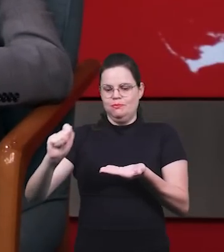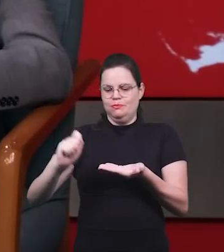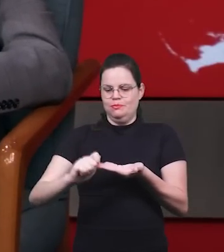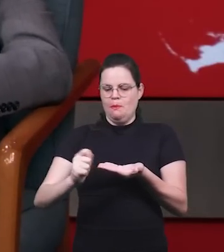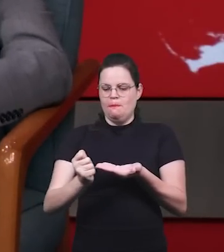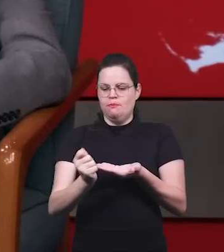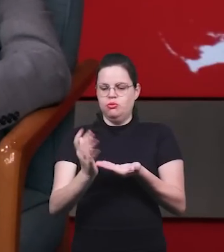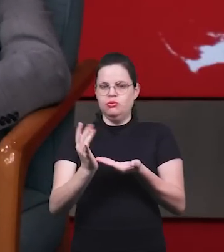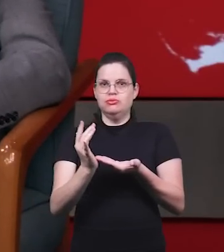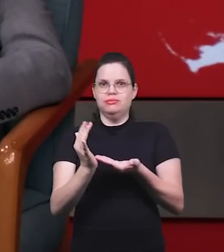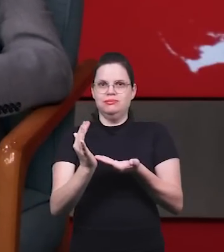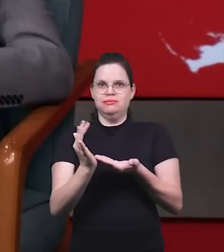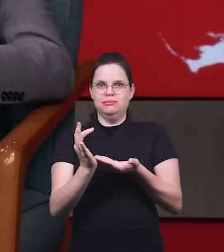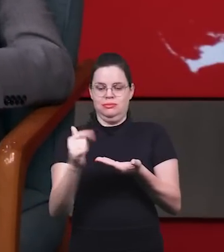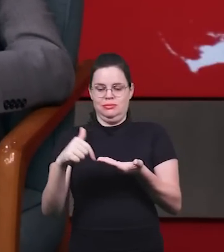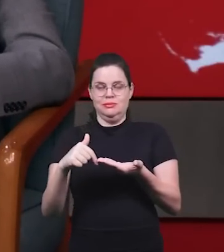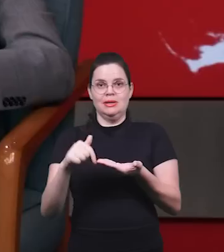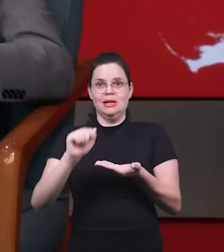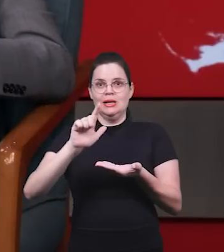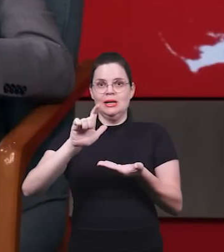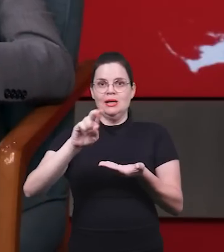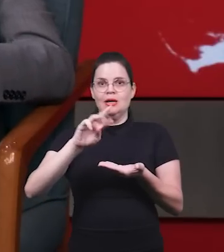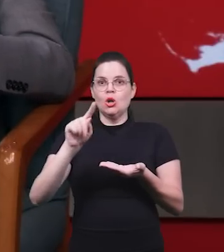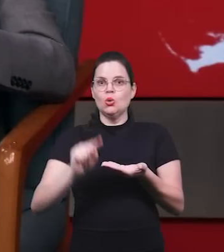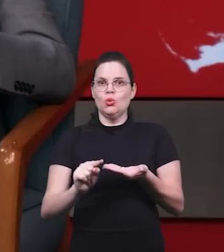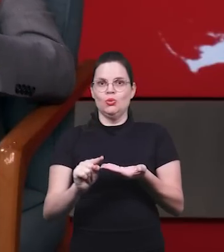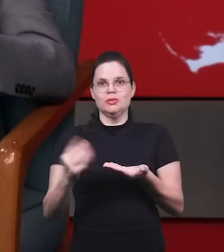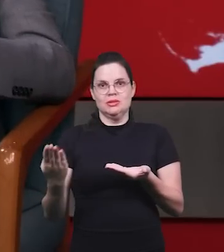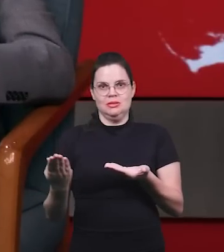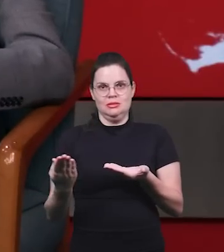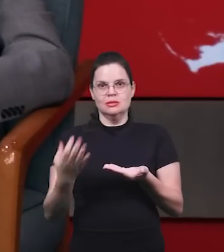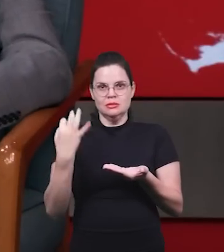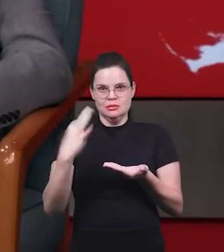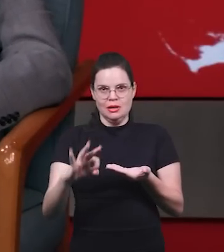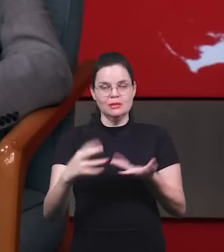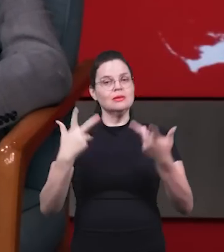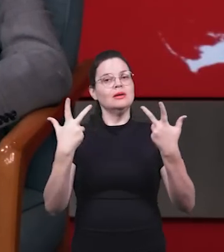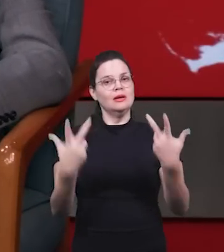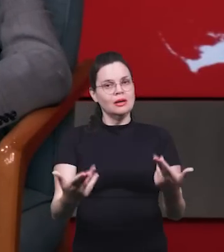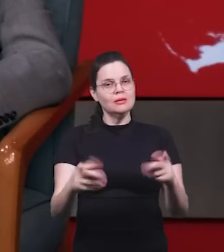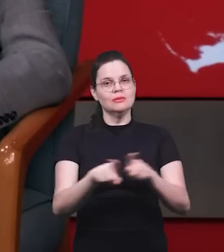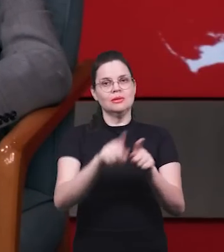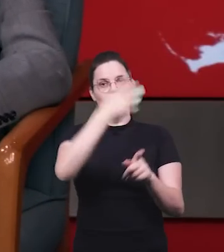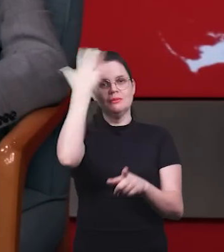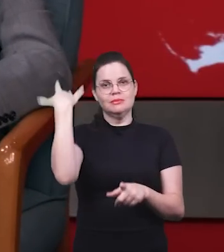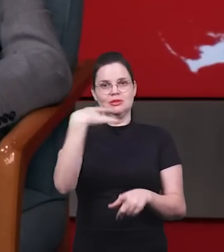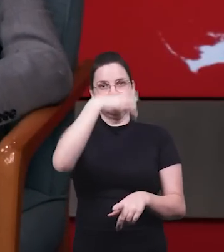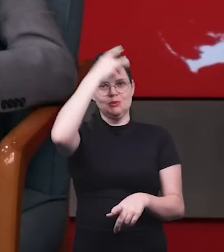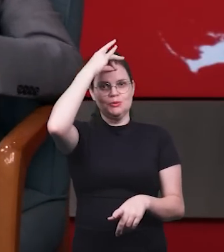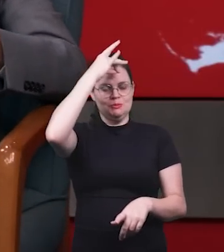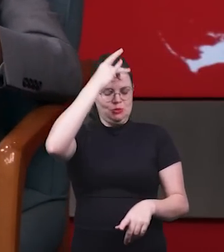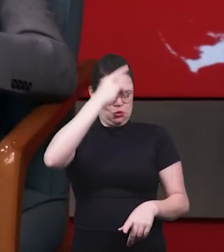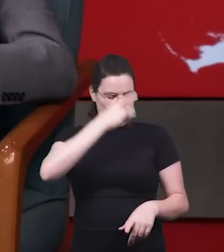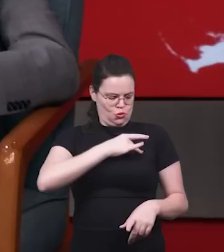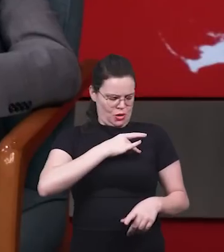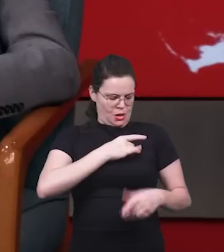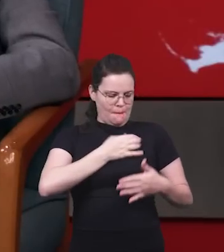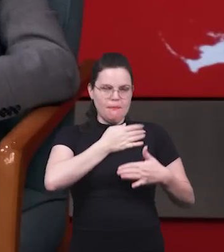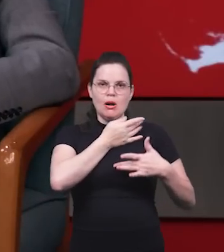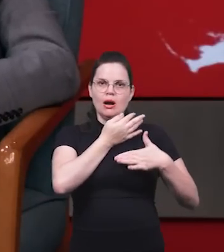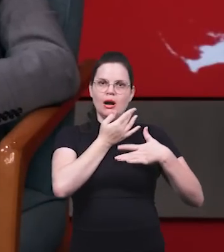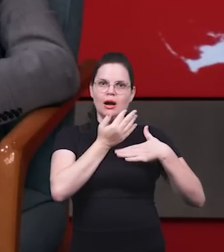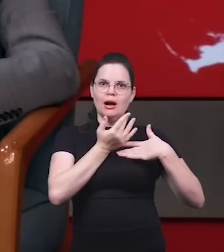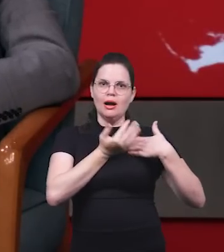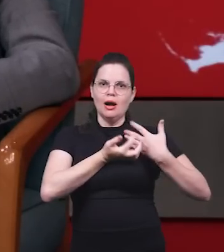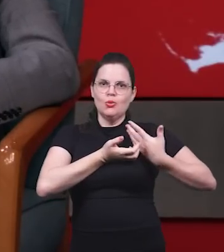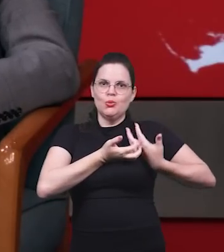revelada. Por quê? A Bíblia descreve por causa dos temores noturnos. Nós estamos vivendo um